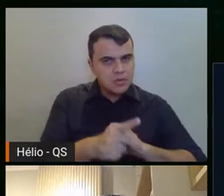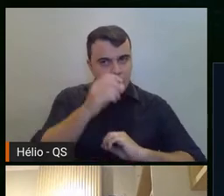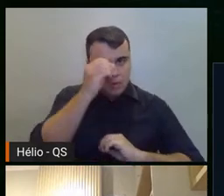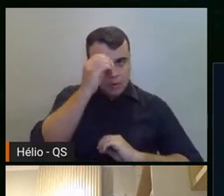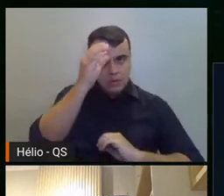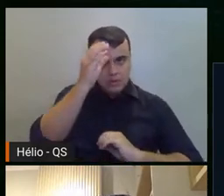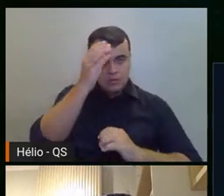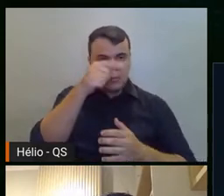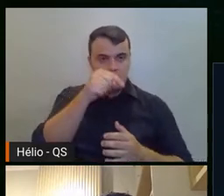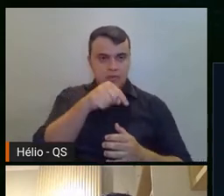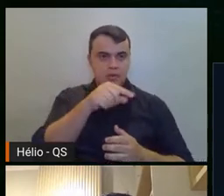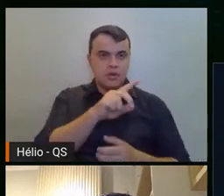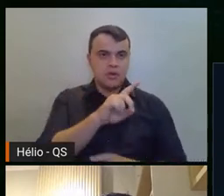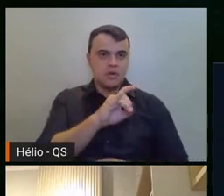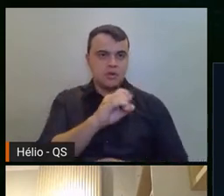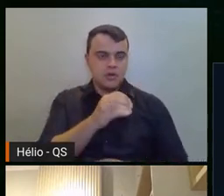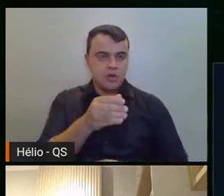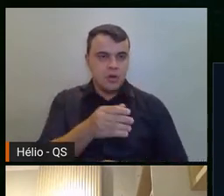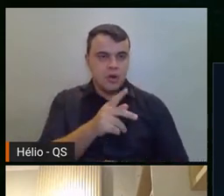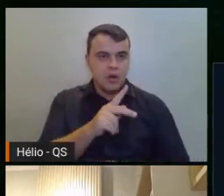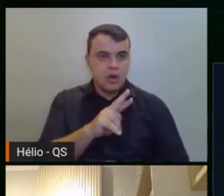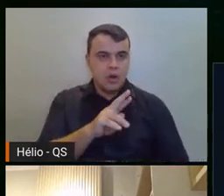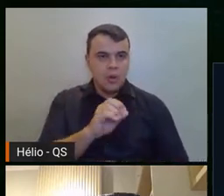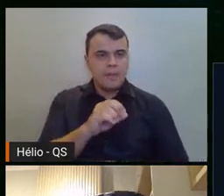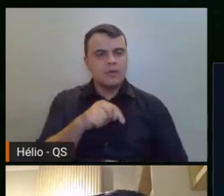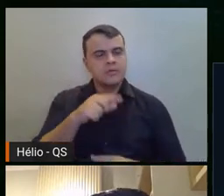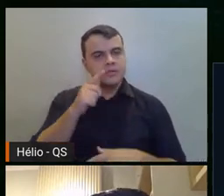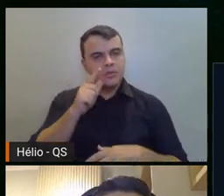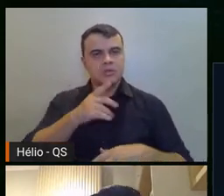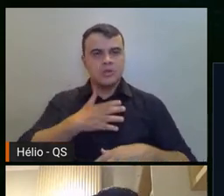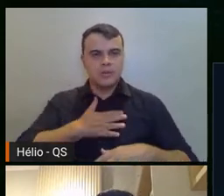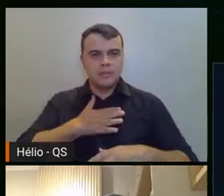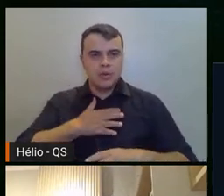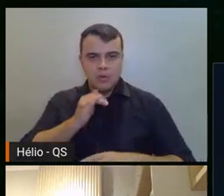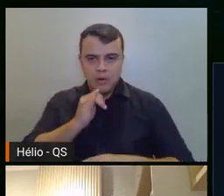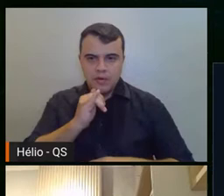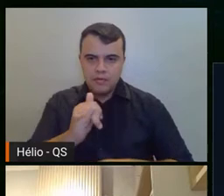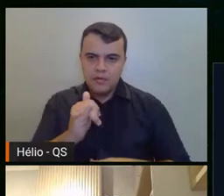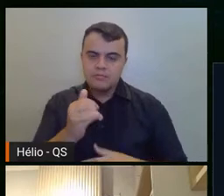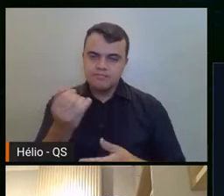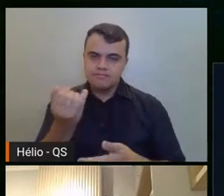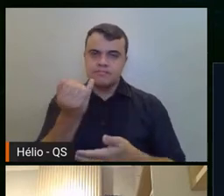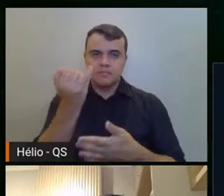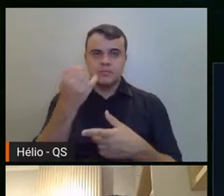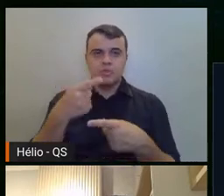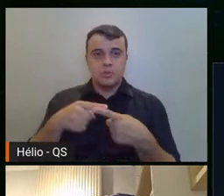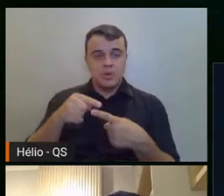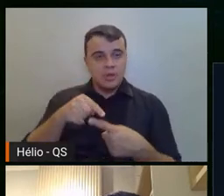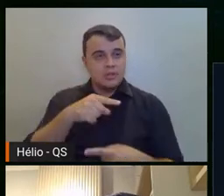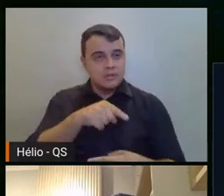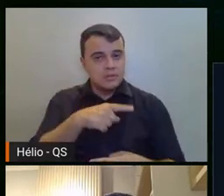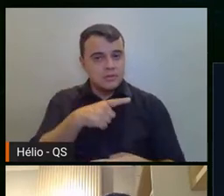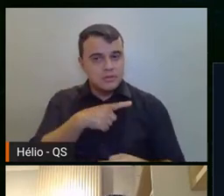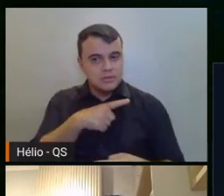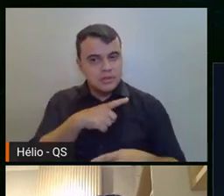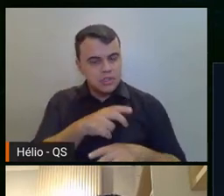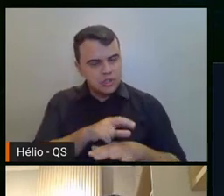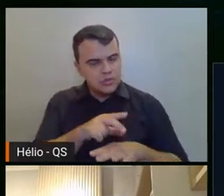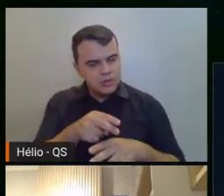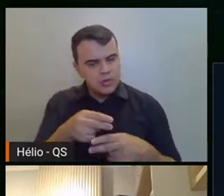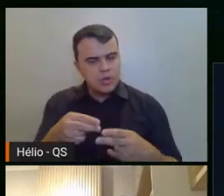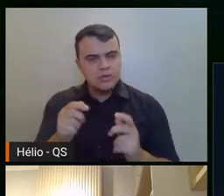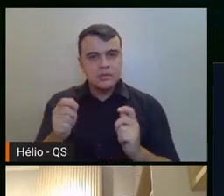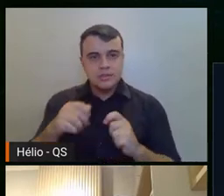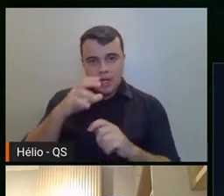vai para o pro Então esse é o meu recado de ouro aqui porque ali também tem muitas coisas que você vai